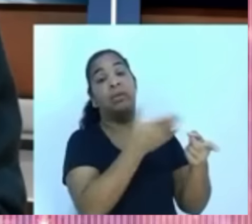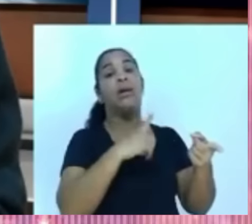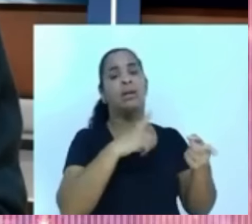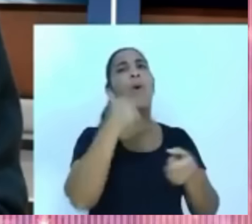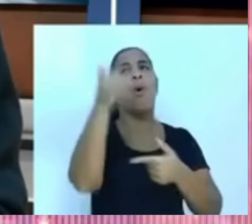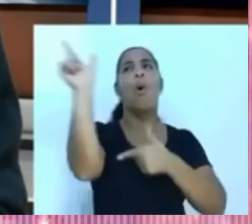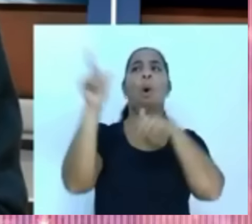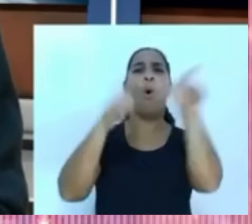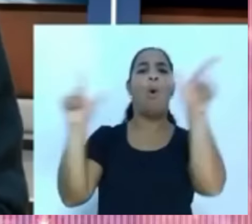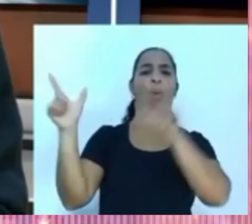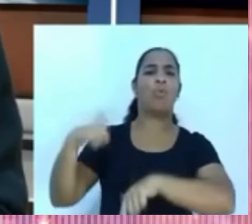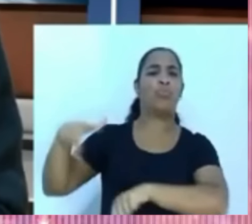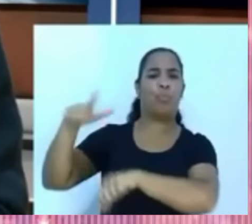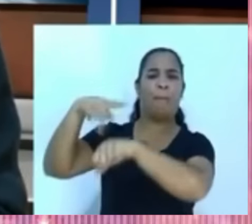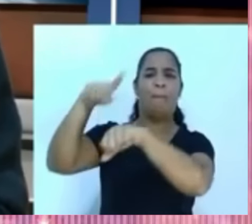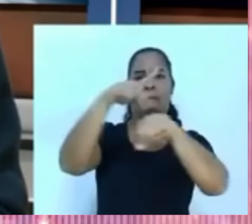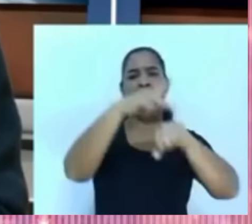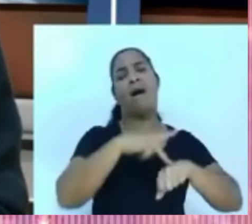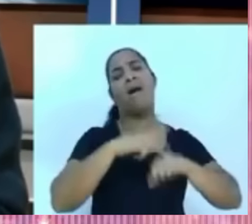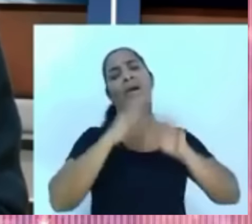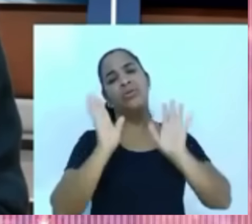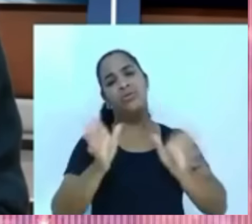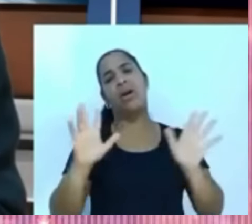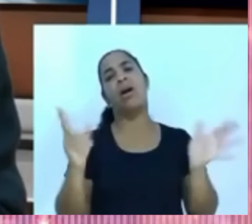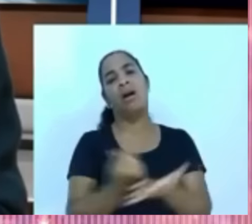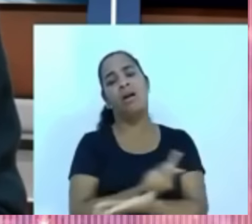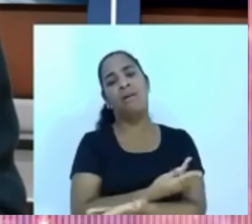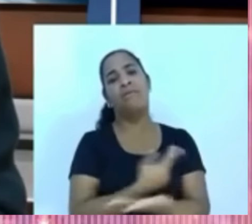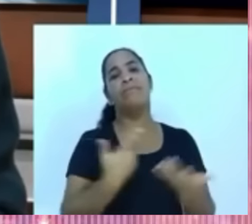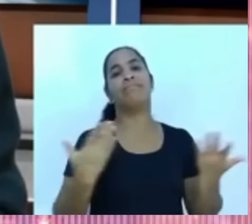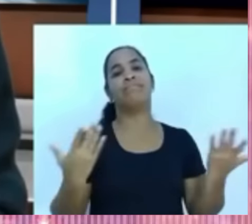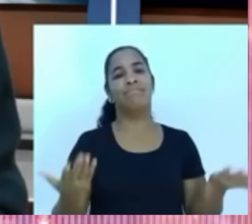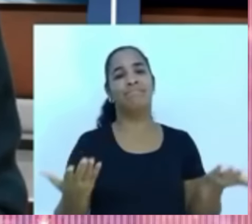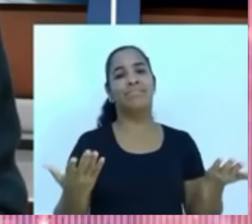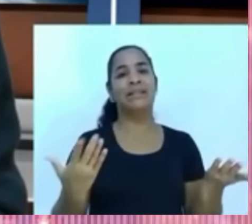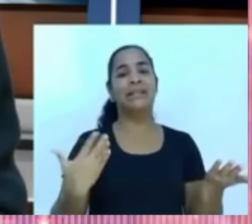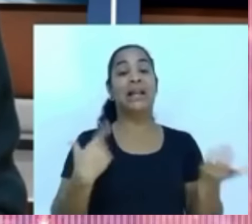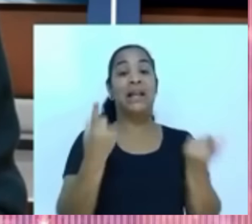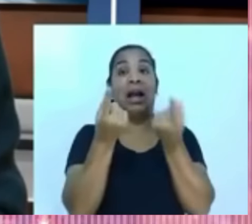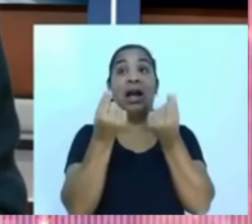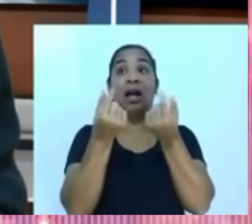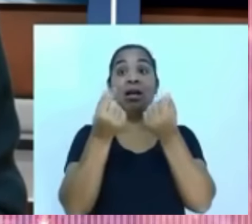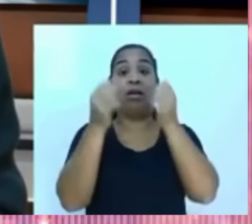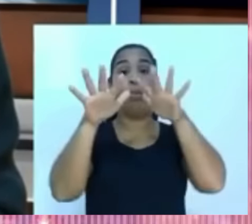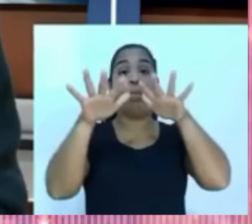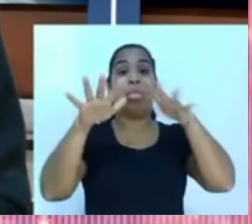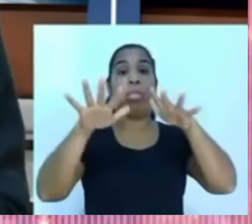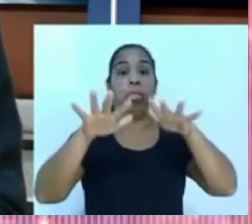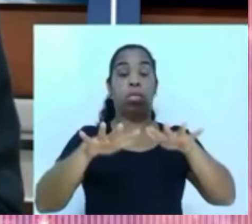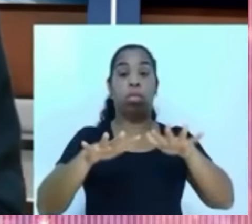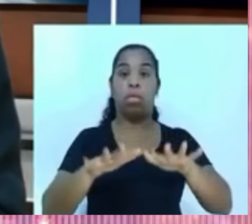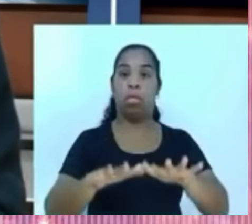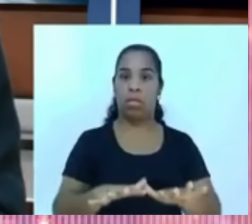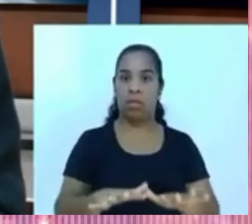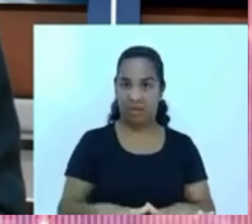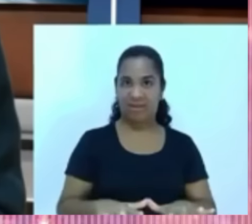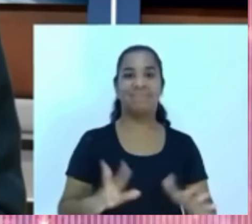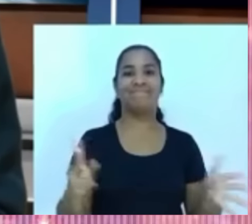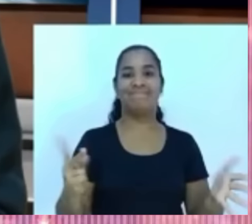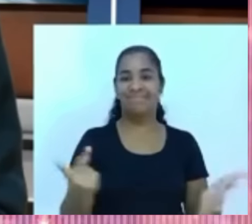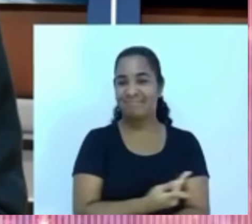mundo e as circunstâncias cambiais reduziram a verdadeiros vassalos de outras